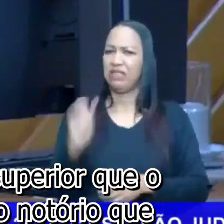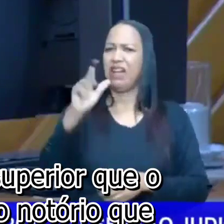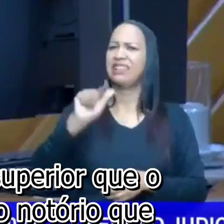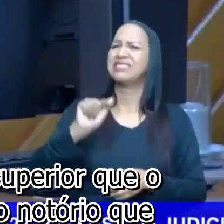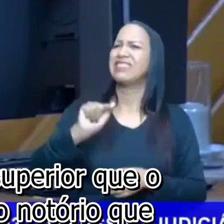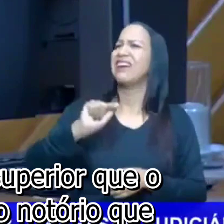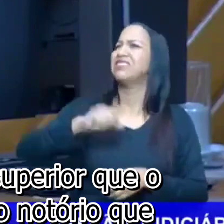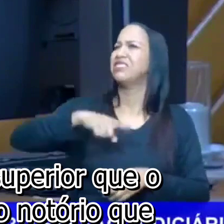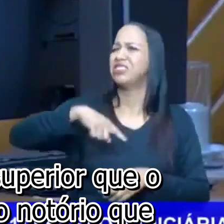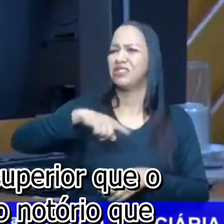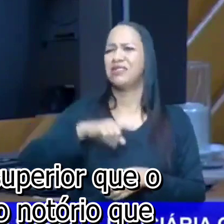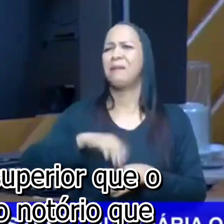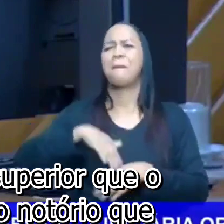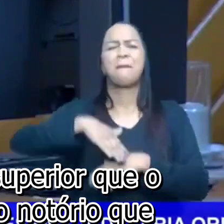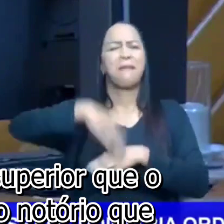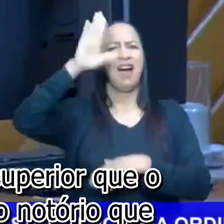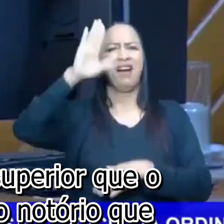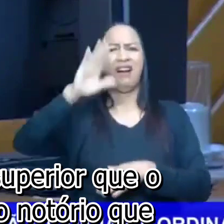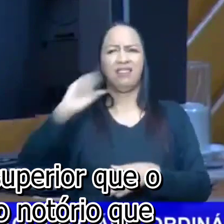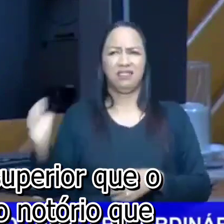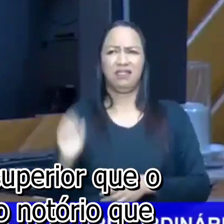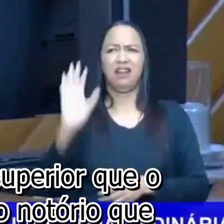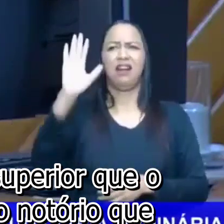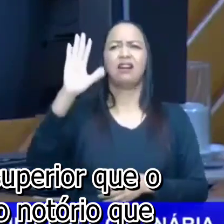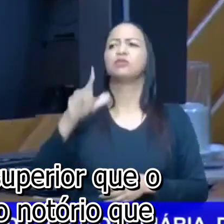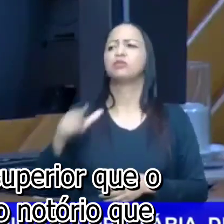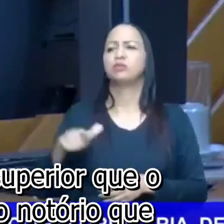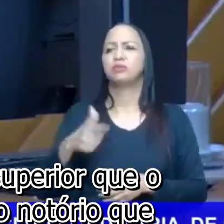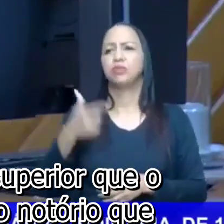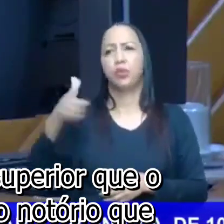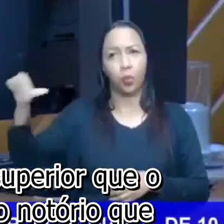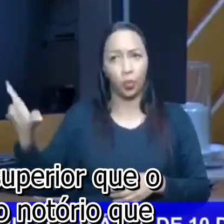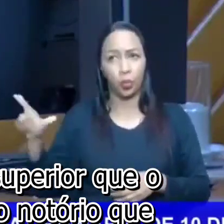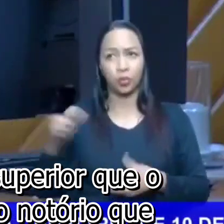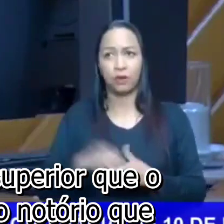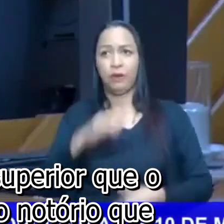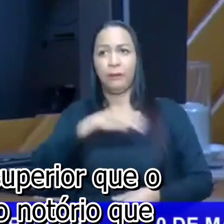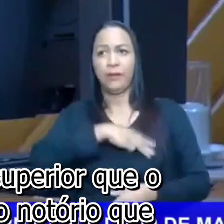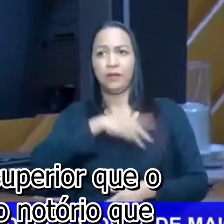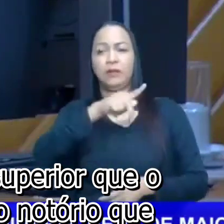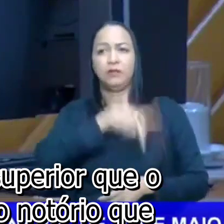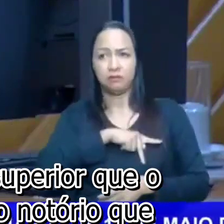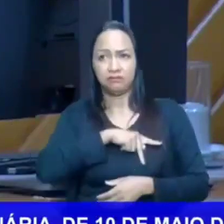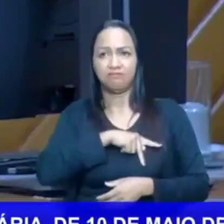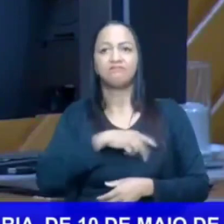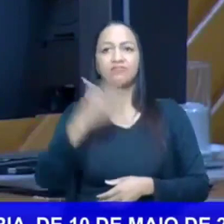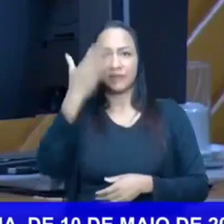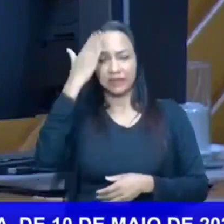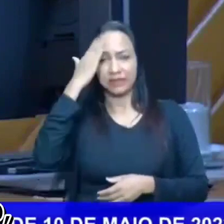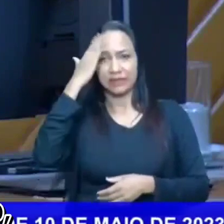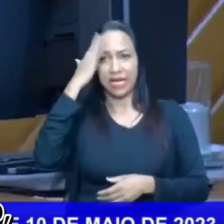ou 6 vezes superior que o outro. O Ministério Público, enfim, é de conhecimento